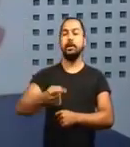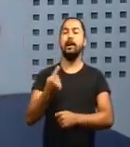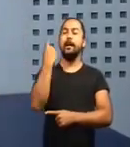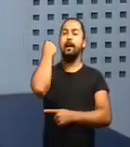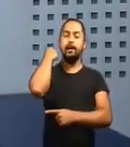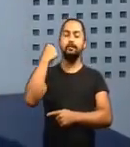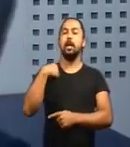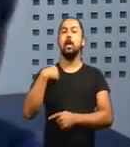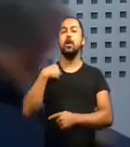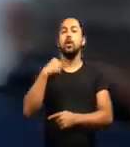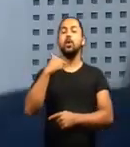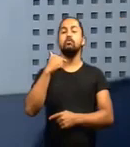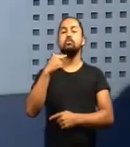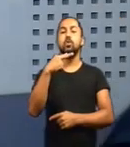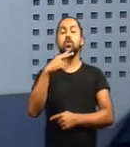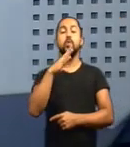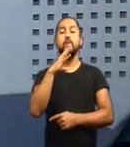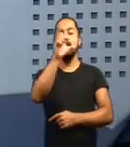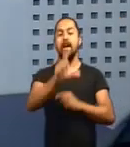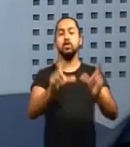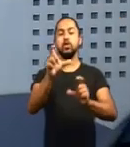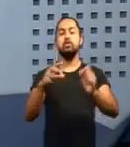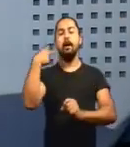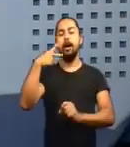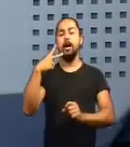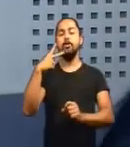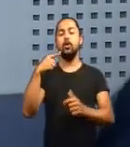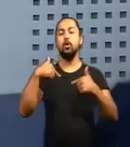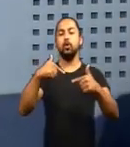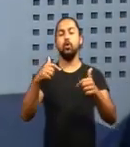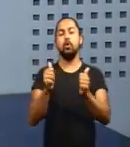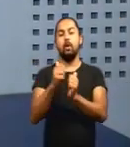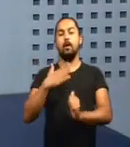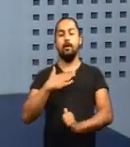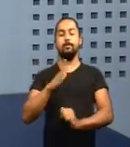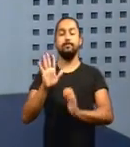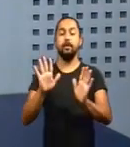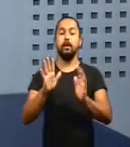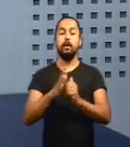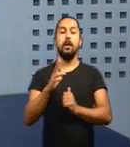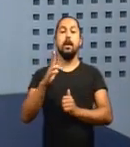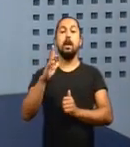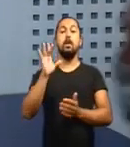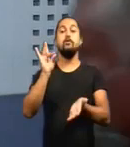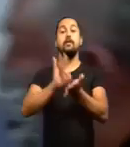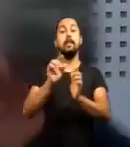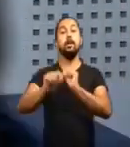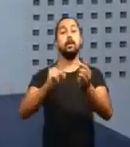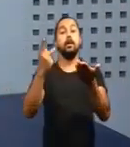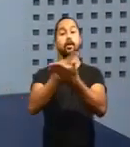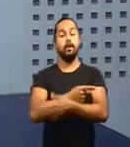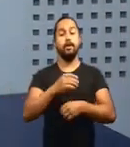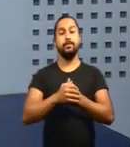ninguém que tenha lutado mais pela vida do que eu. Mas como médico parlamentar, eu tenho compromisso também com a verdade. O que está acontecendo hoje,